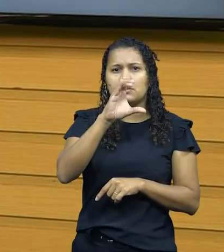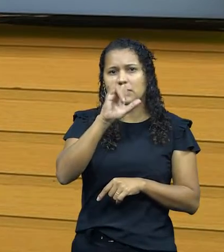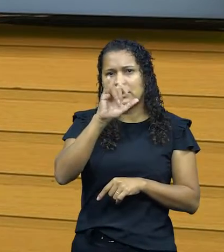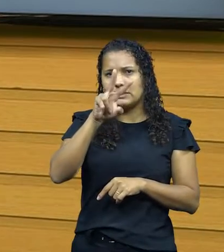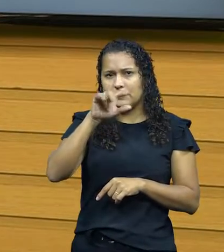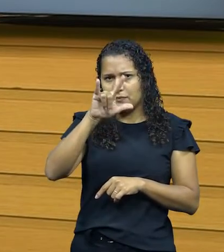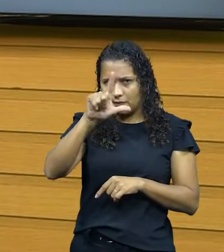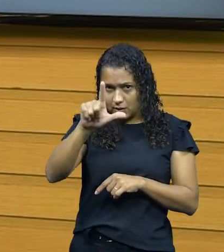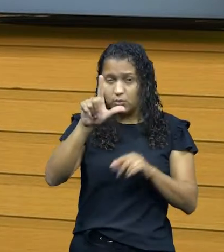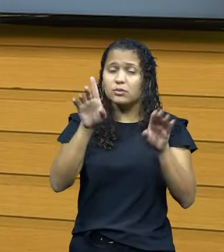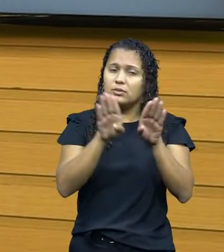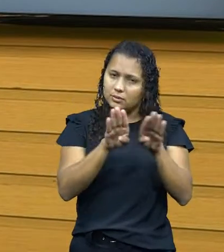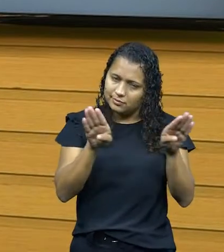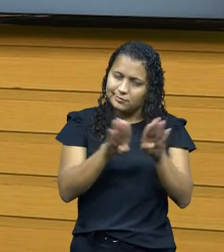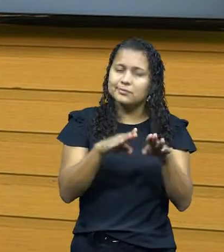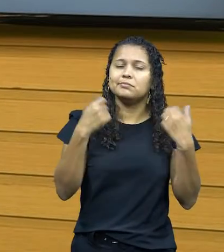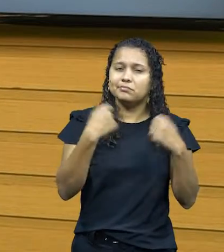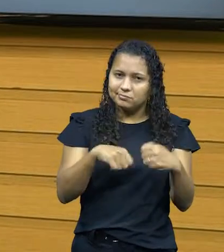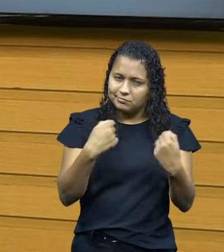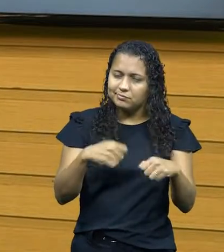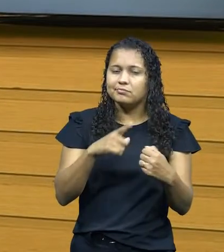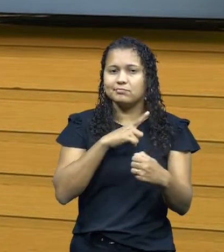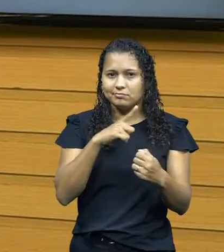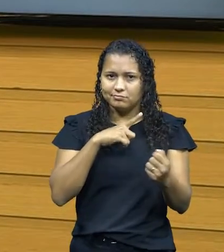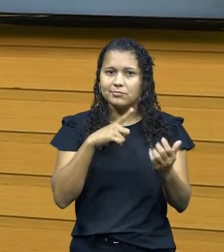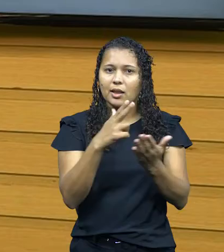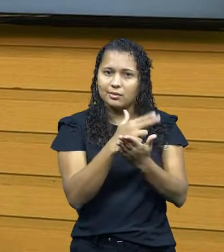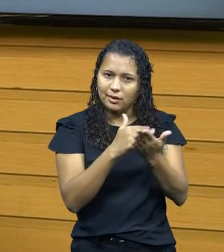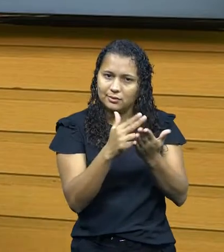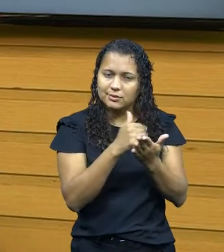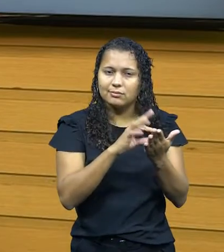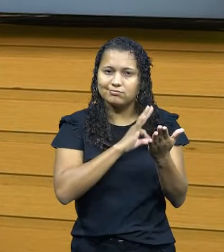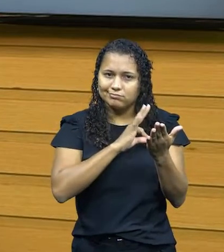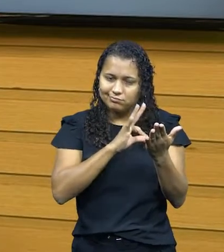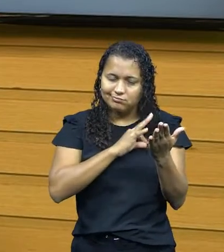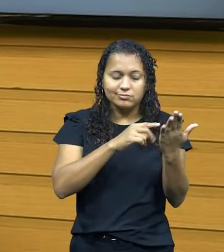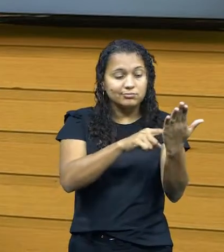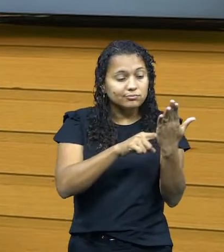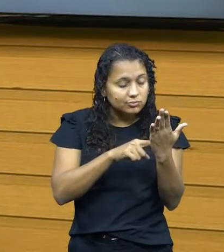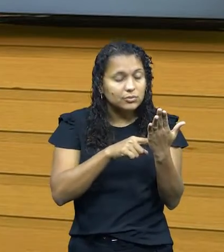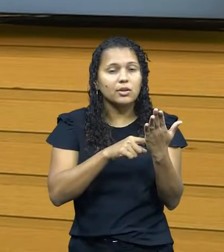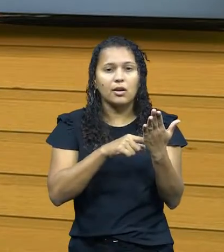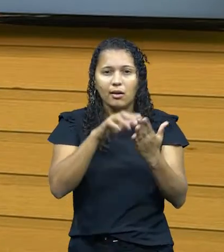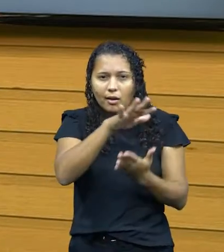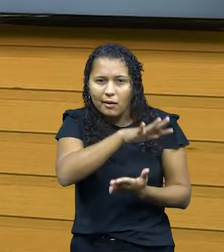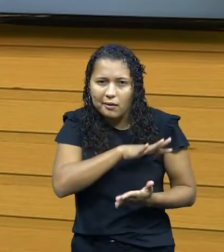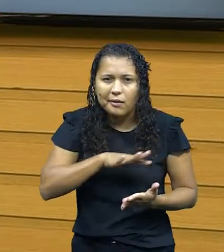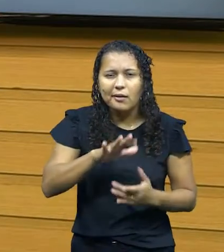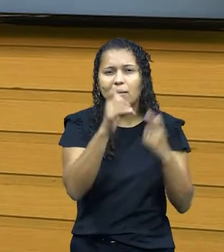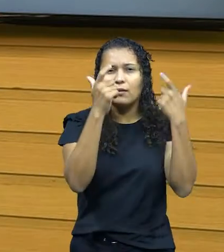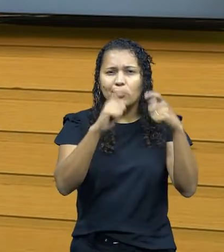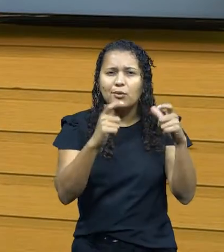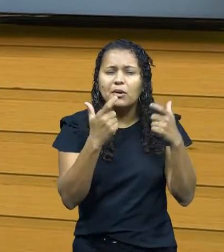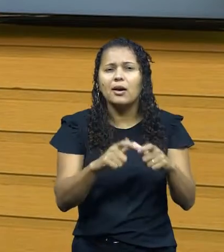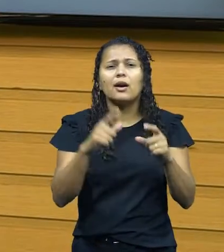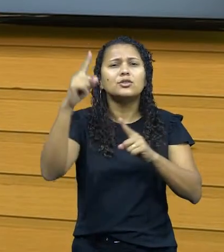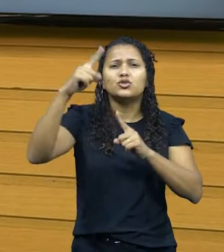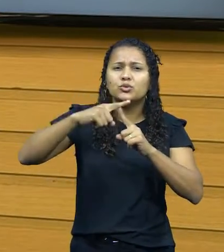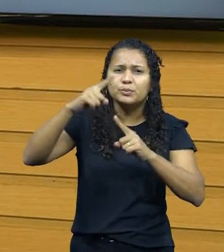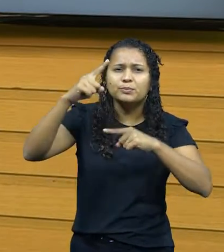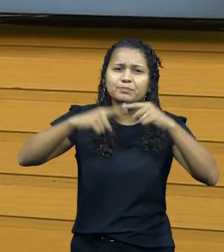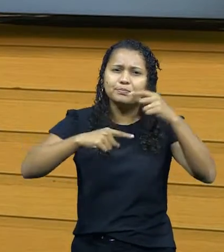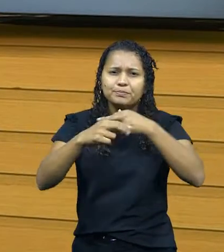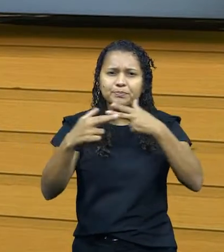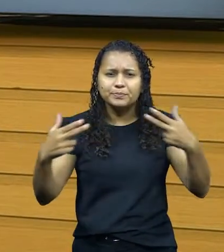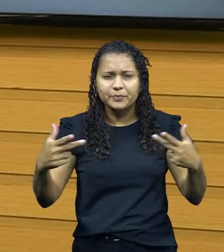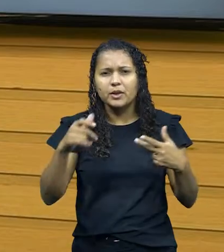civil do porto, a gente também vai receber desenhos técnicos para analisar a área, o ambiente. A gente tem que saber que tipo de